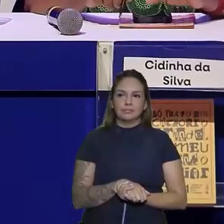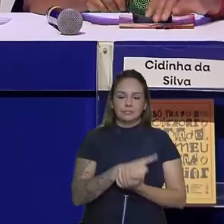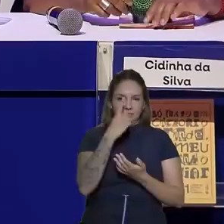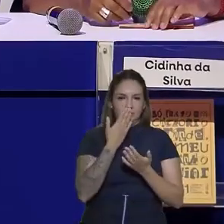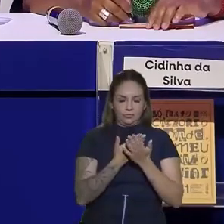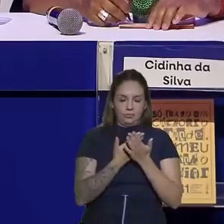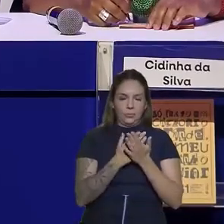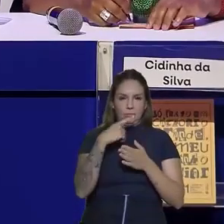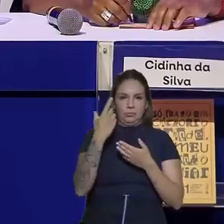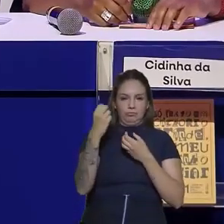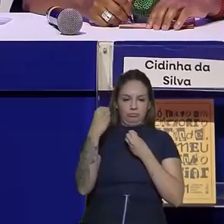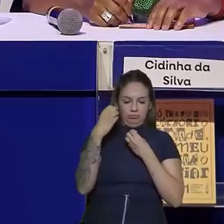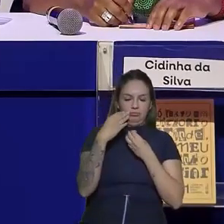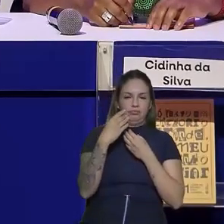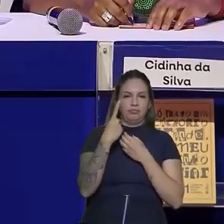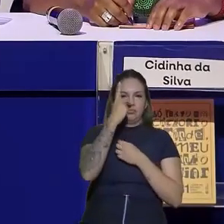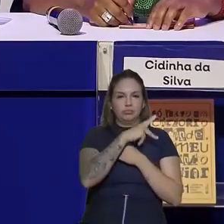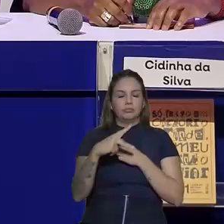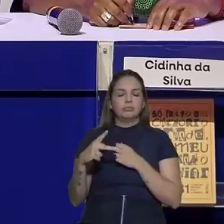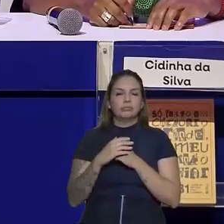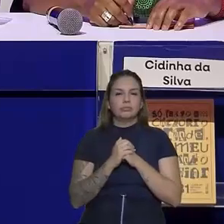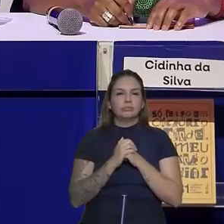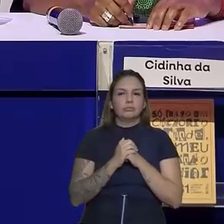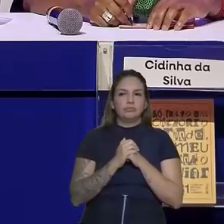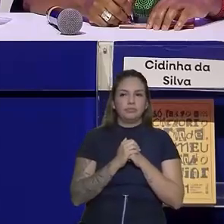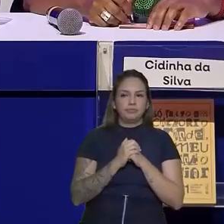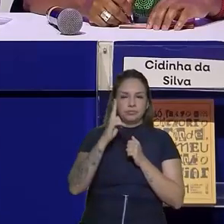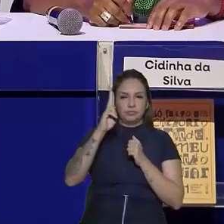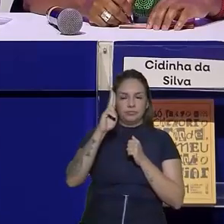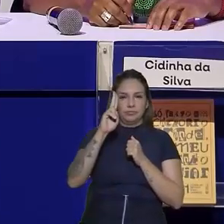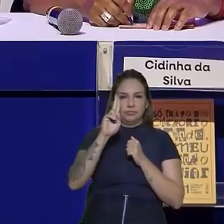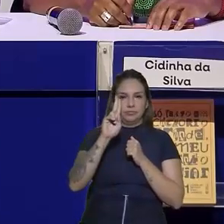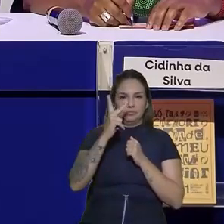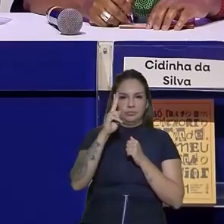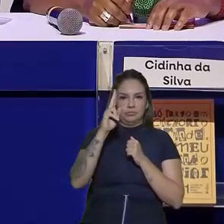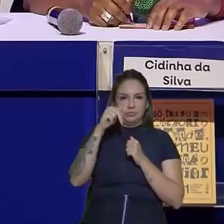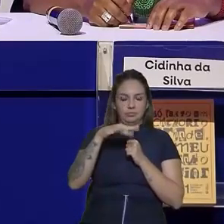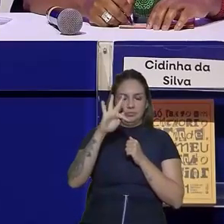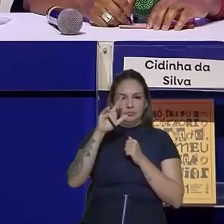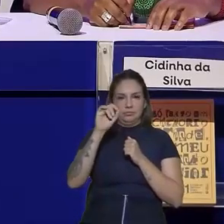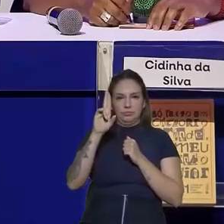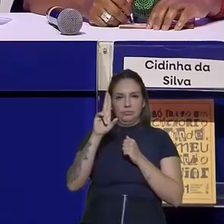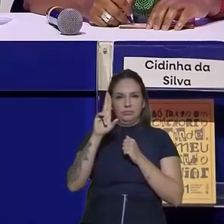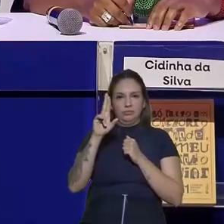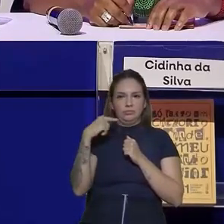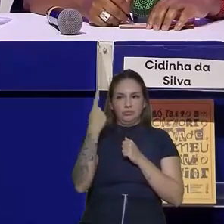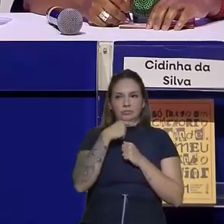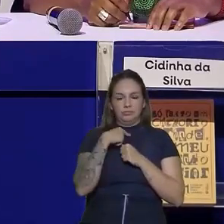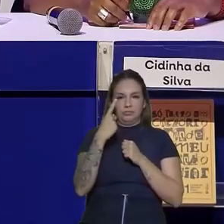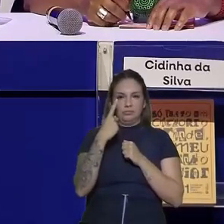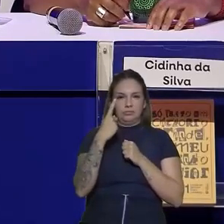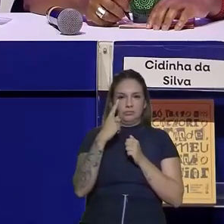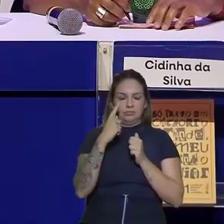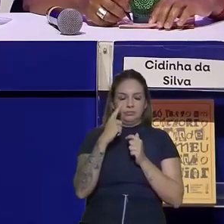uma aula com o professor Juan Flor do Nascimento, e a gente estava em uma